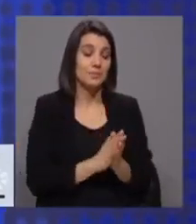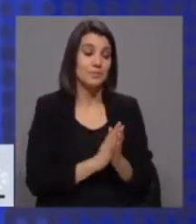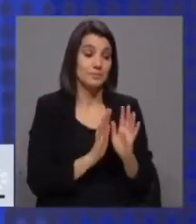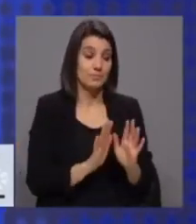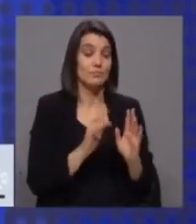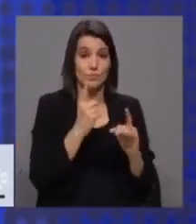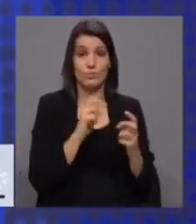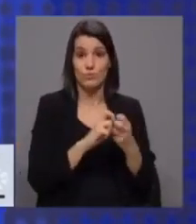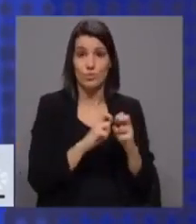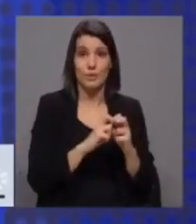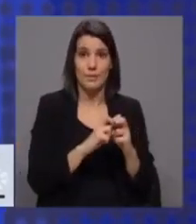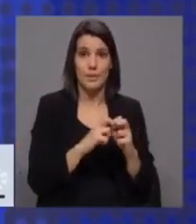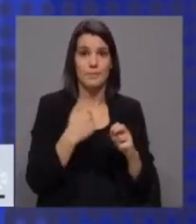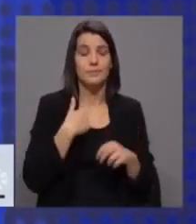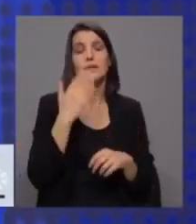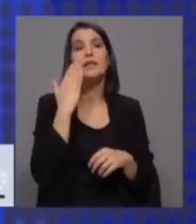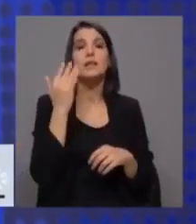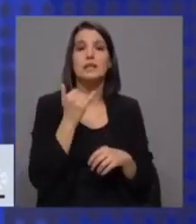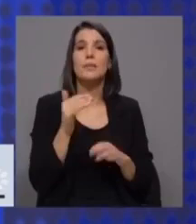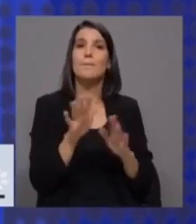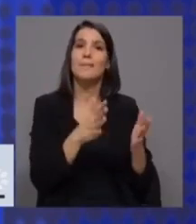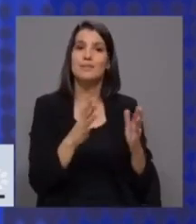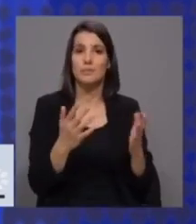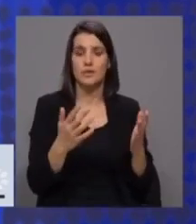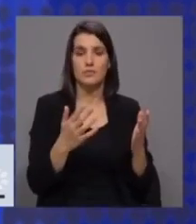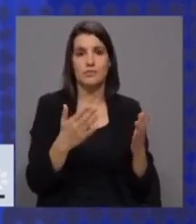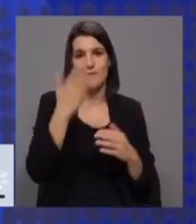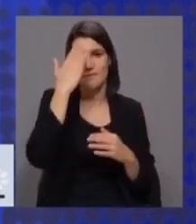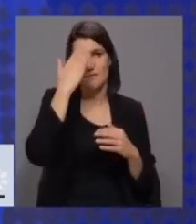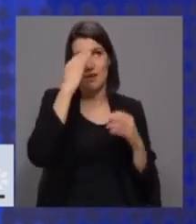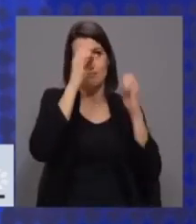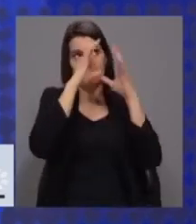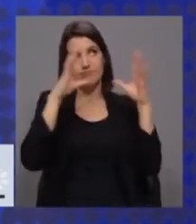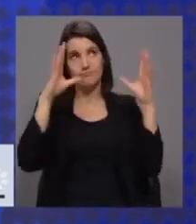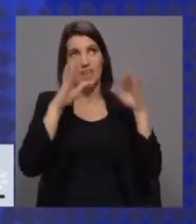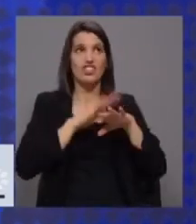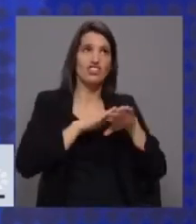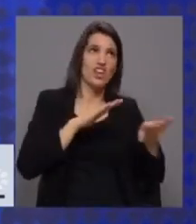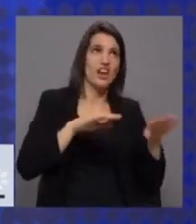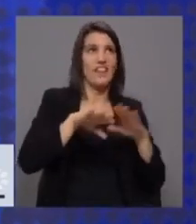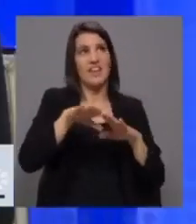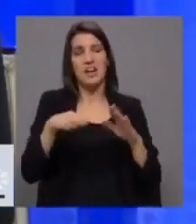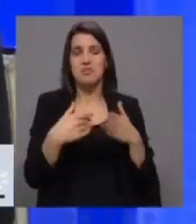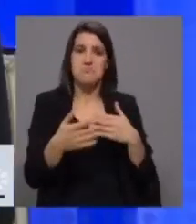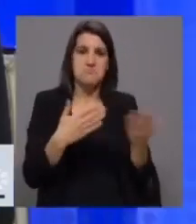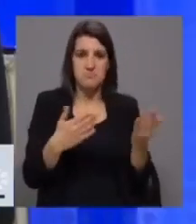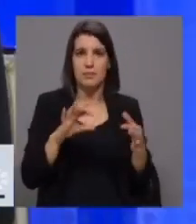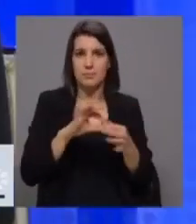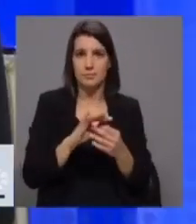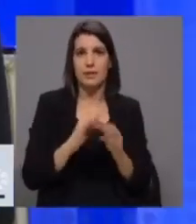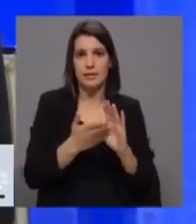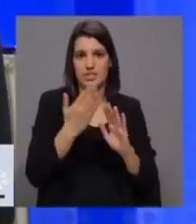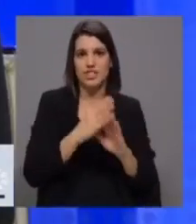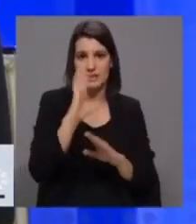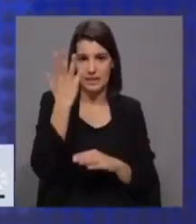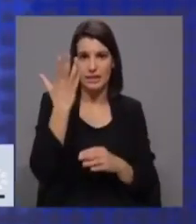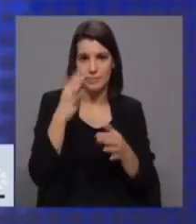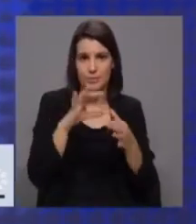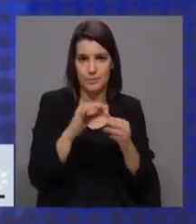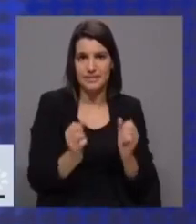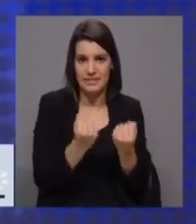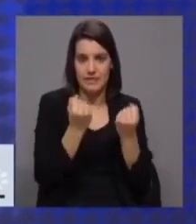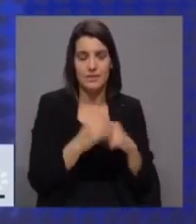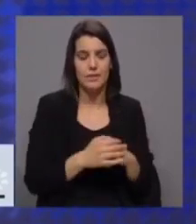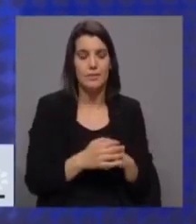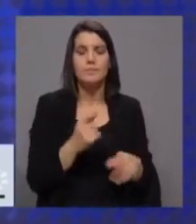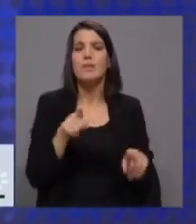problema quando tentamos ter mais ou menos uma ficção de que tanto faz a esquerda ou a direita na emergência climática. É como nós estamos